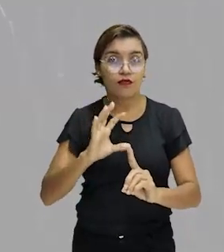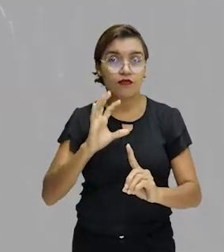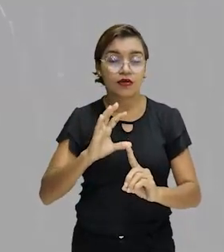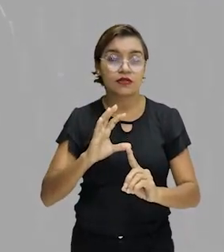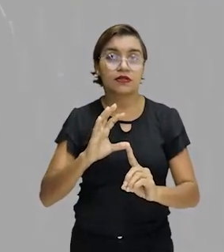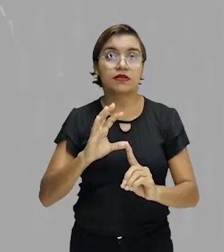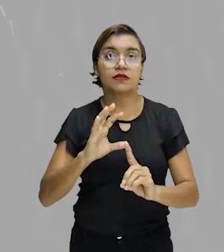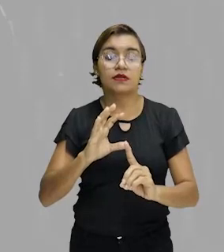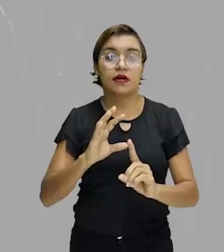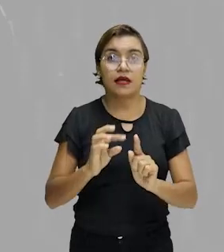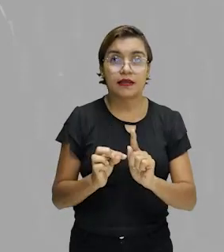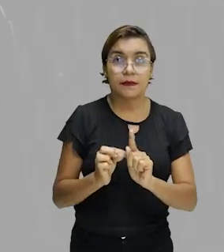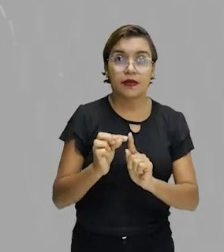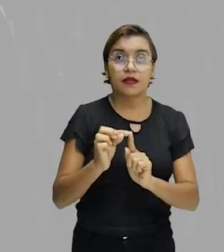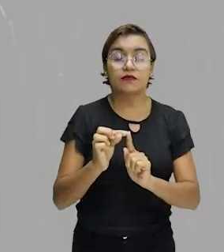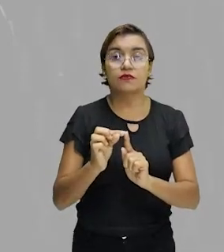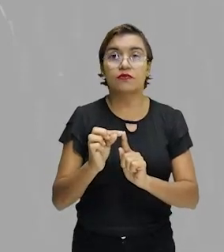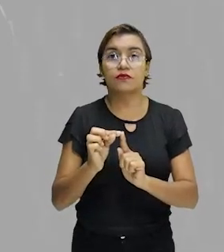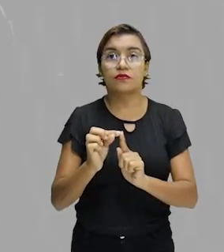na temperatura